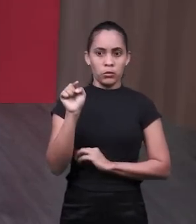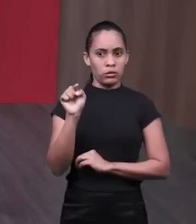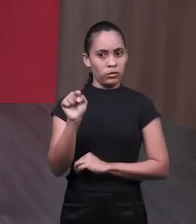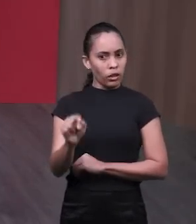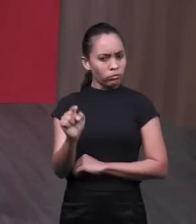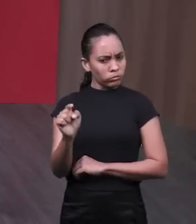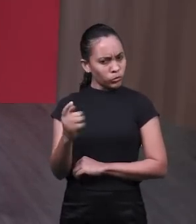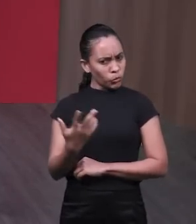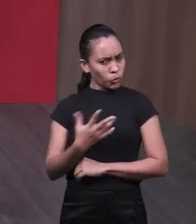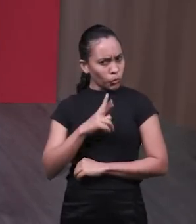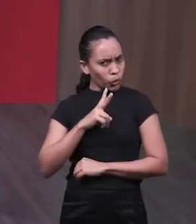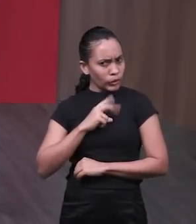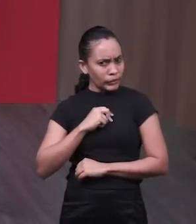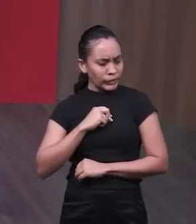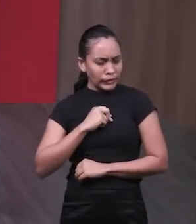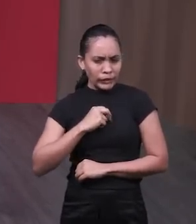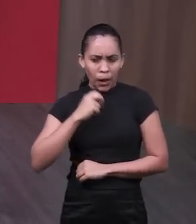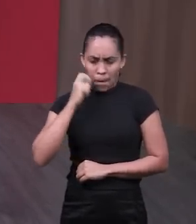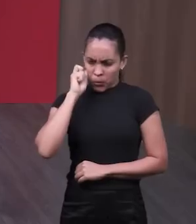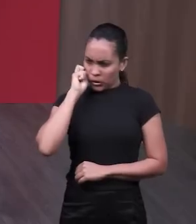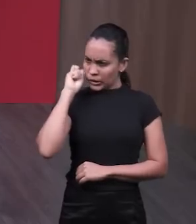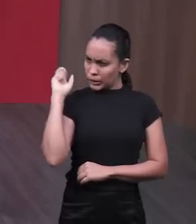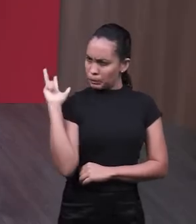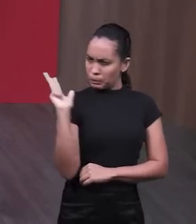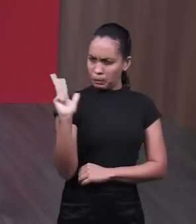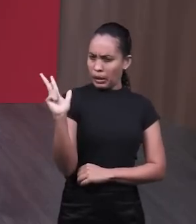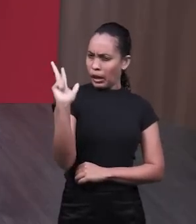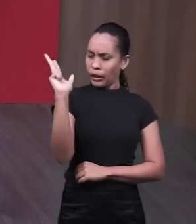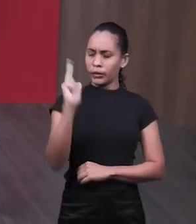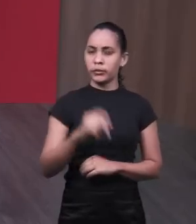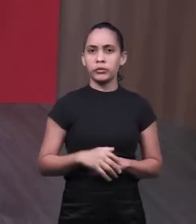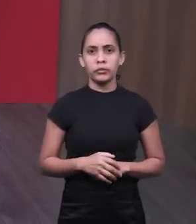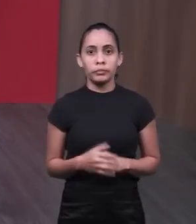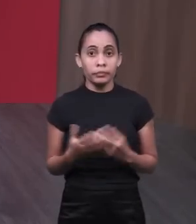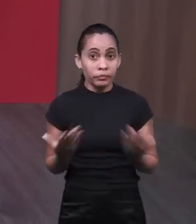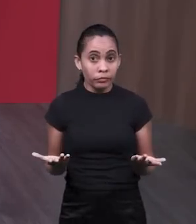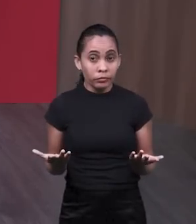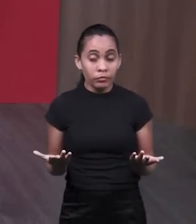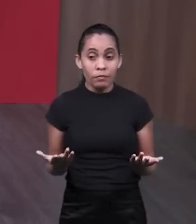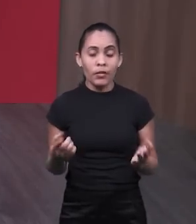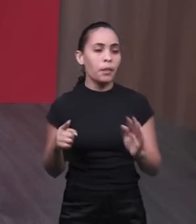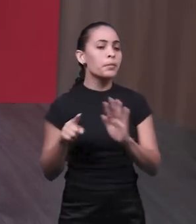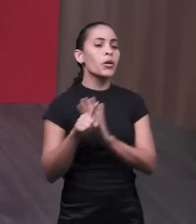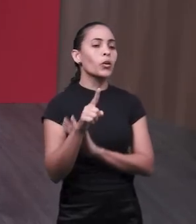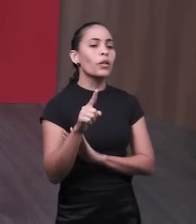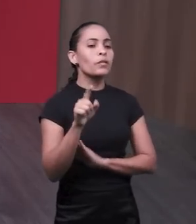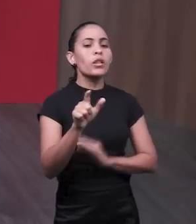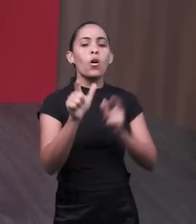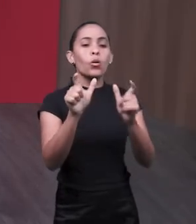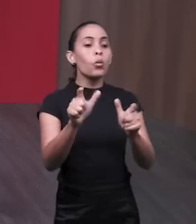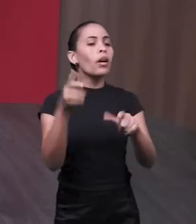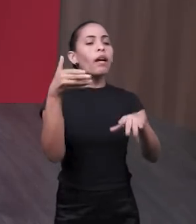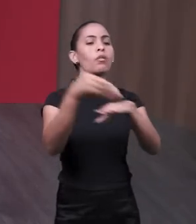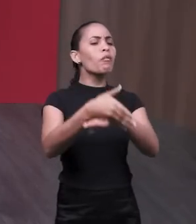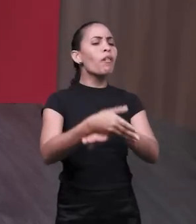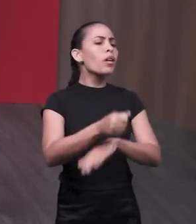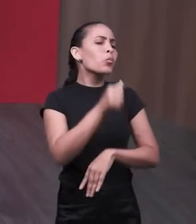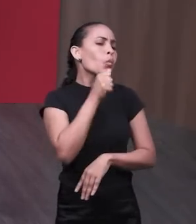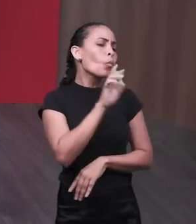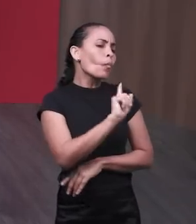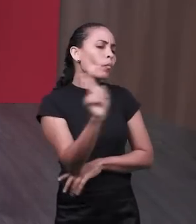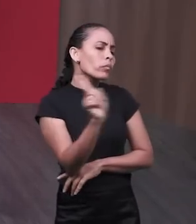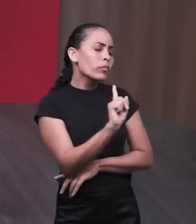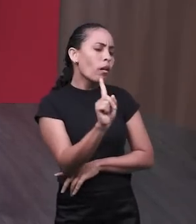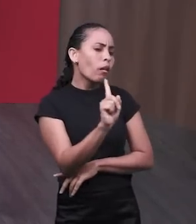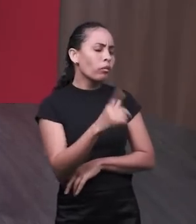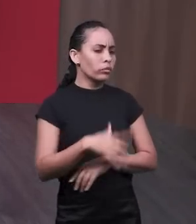tanto potencial? Até porque muitos não entendem, mas por que você não vai em tal lugar, a festa,